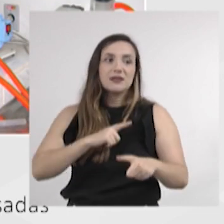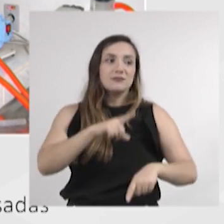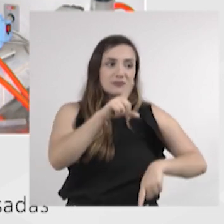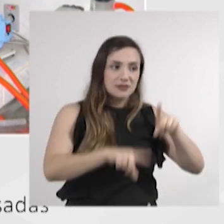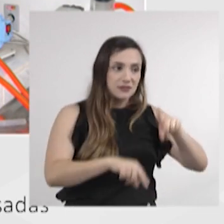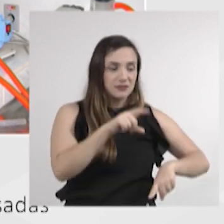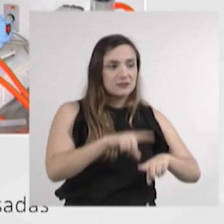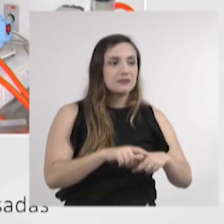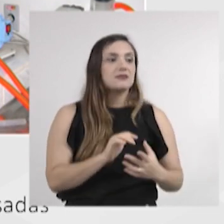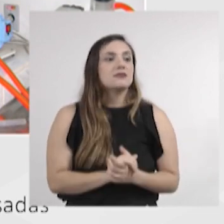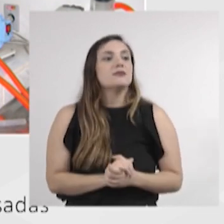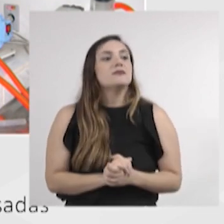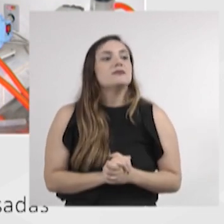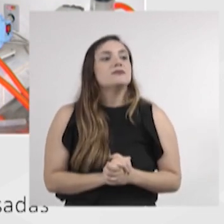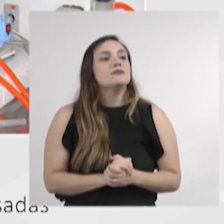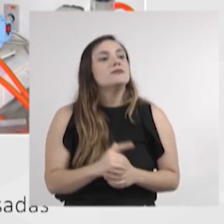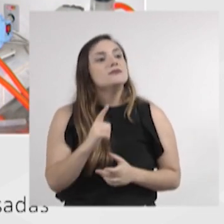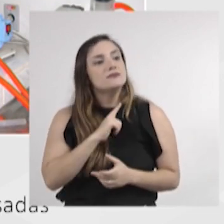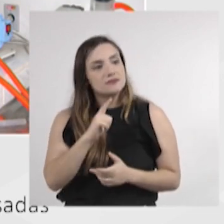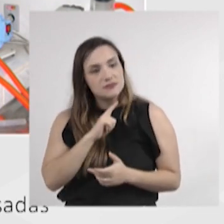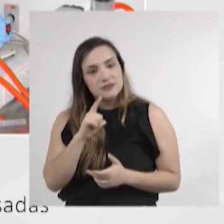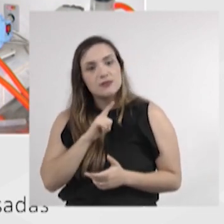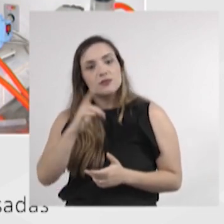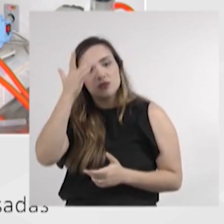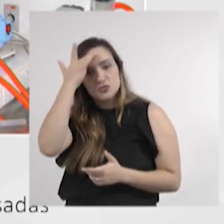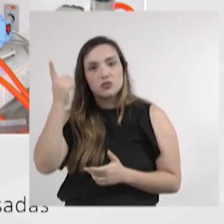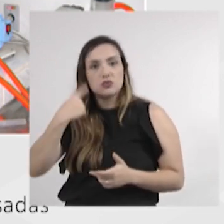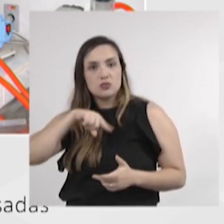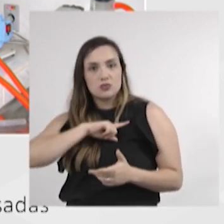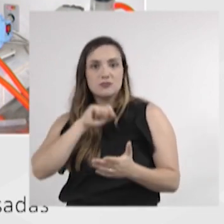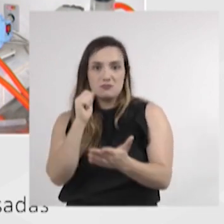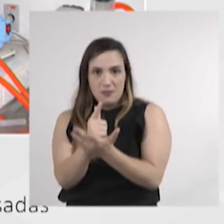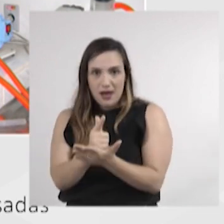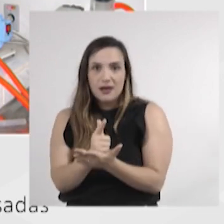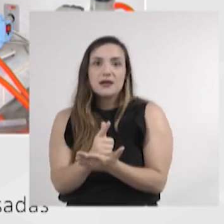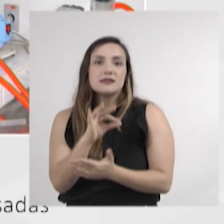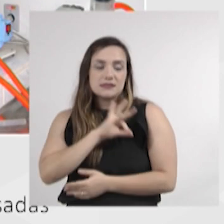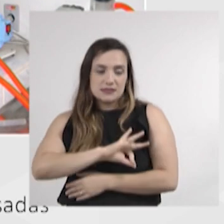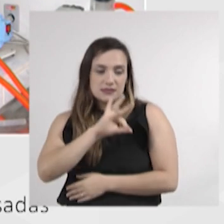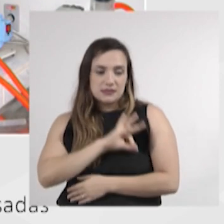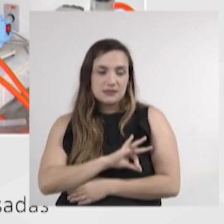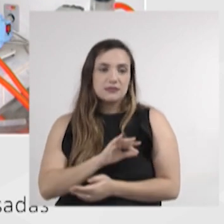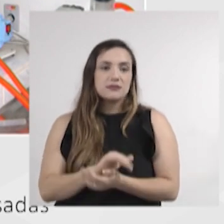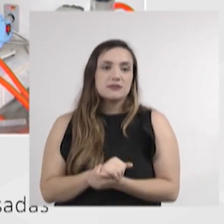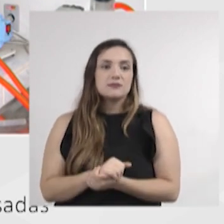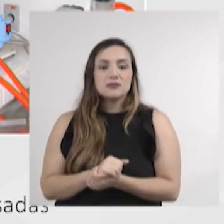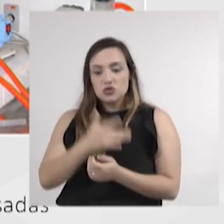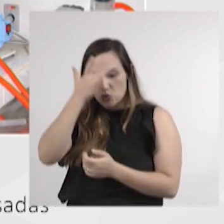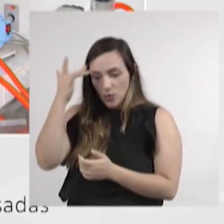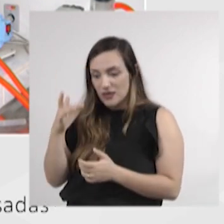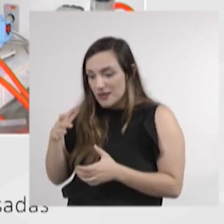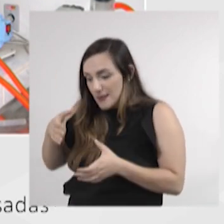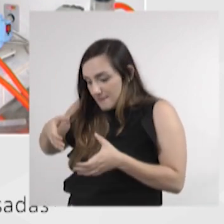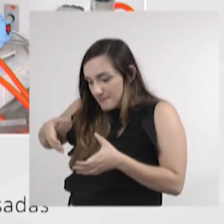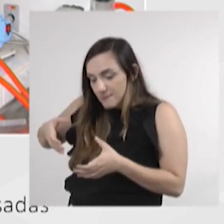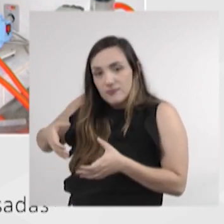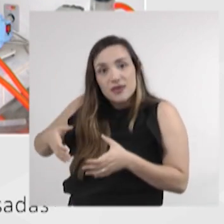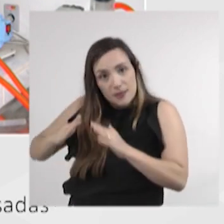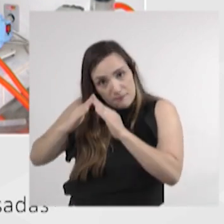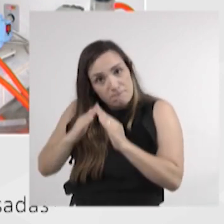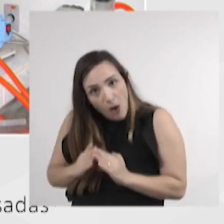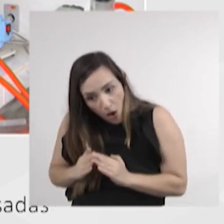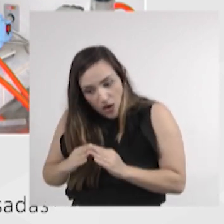equipamentos, nós temos contratados da Itaipu, nós pagamos a amostradores de campo, né, que eles moram